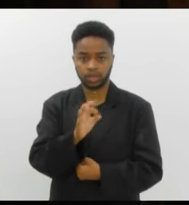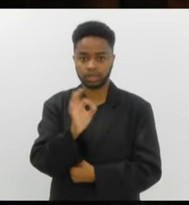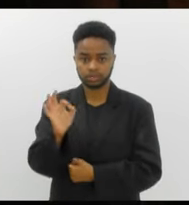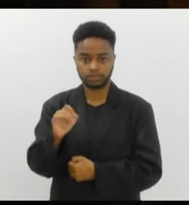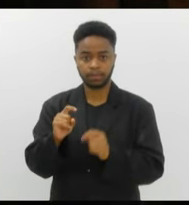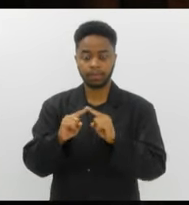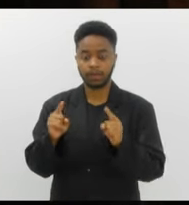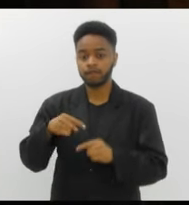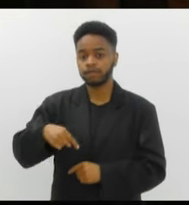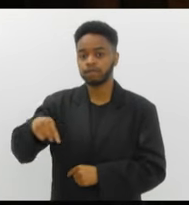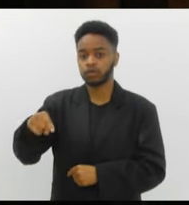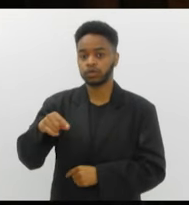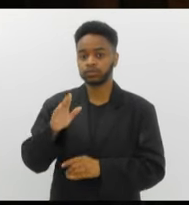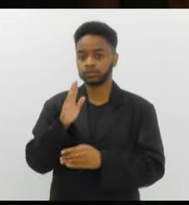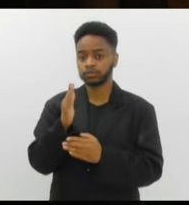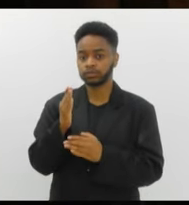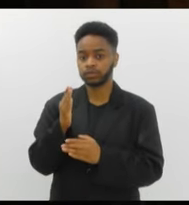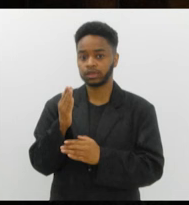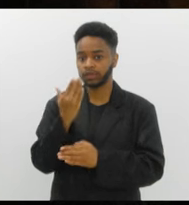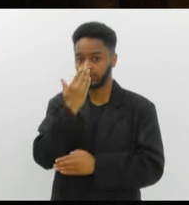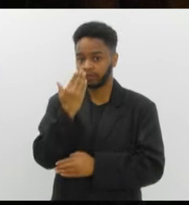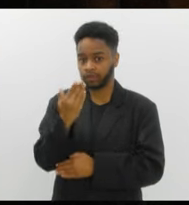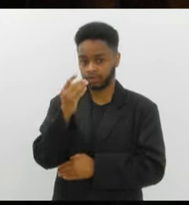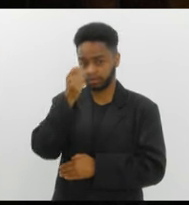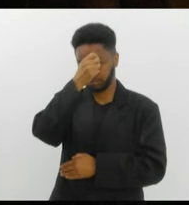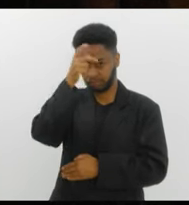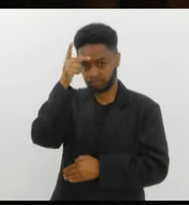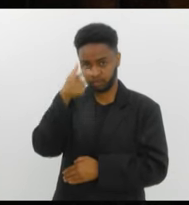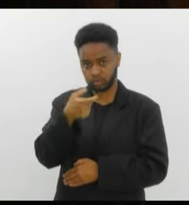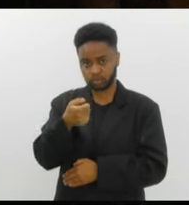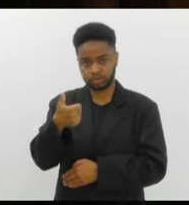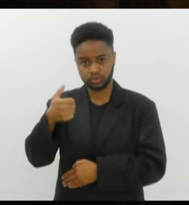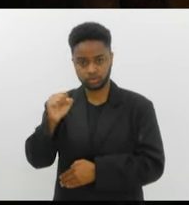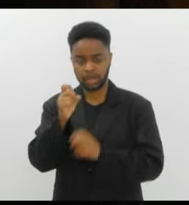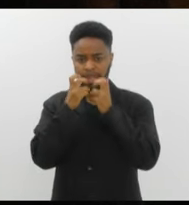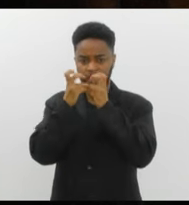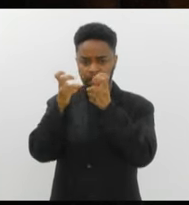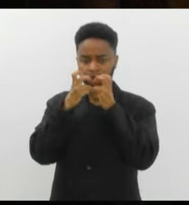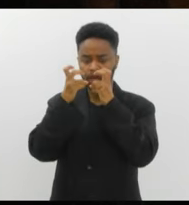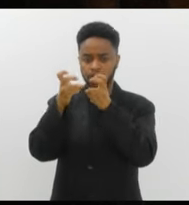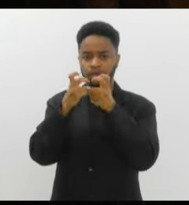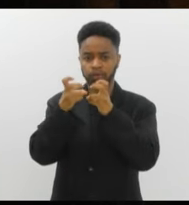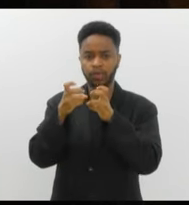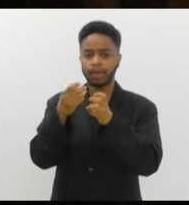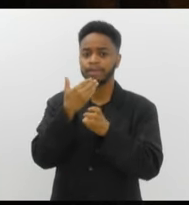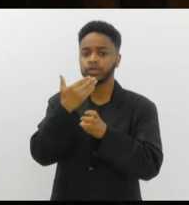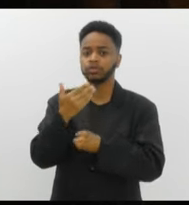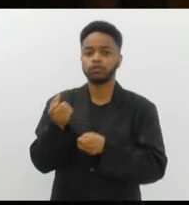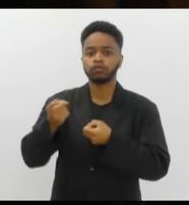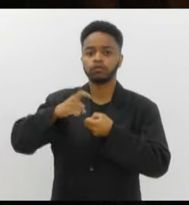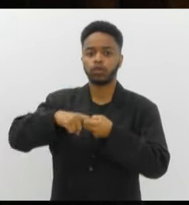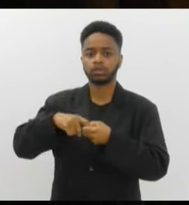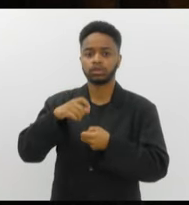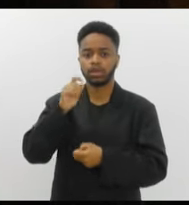para a porta da prefeitura do Rio de Janeiro em 2018, aos gritos de volta, Dudu.